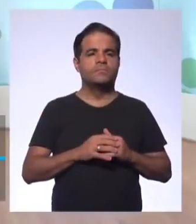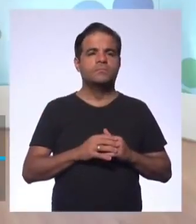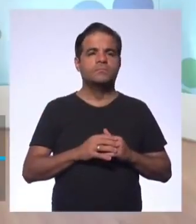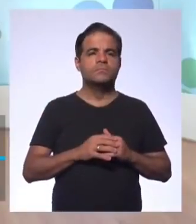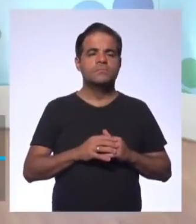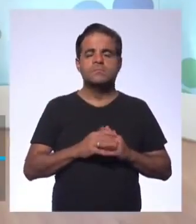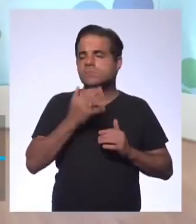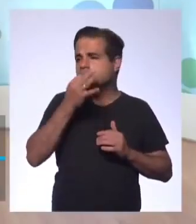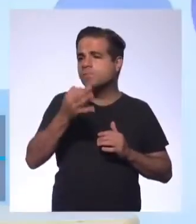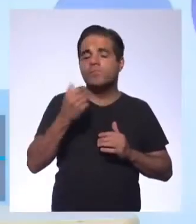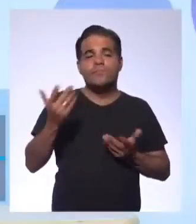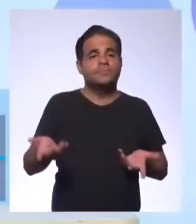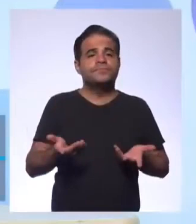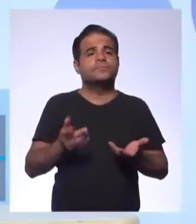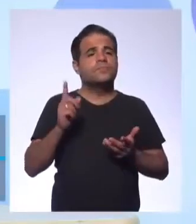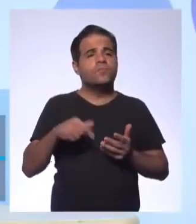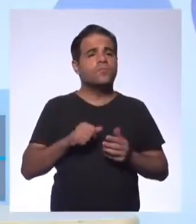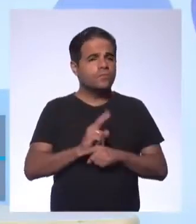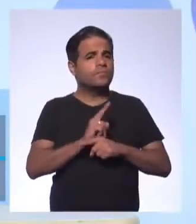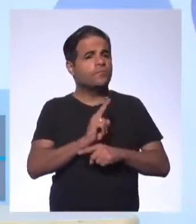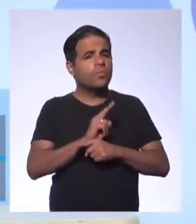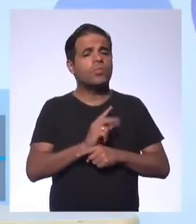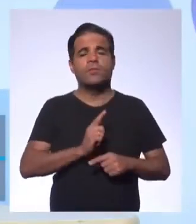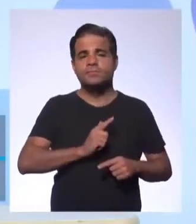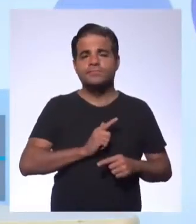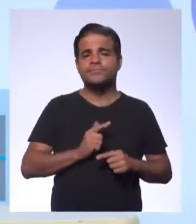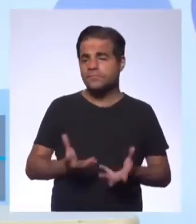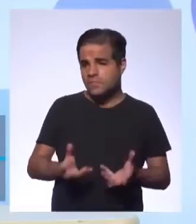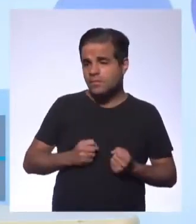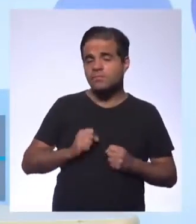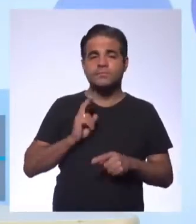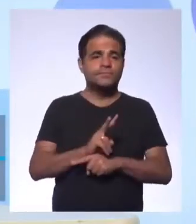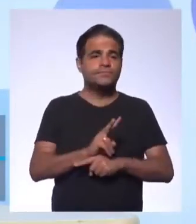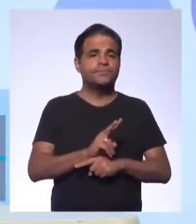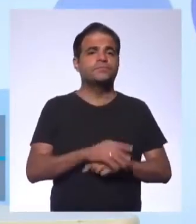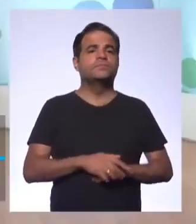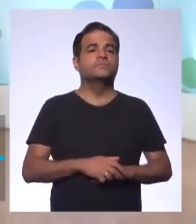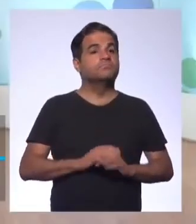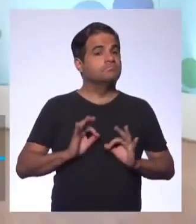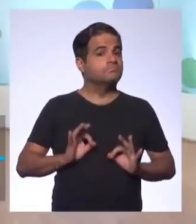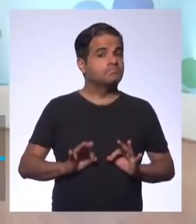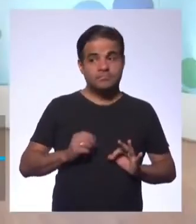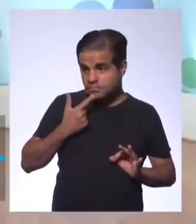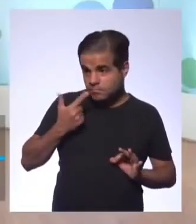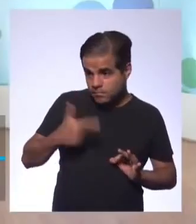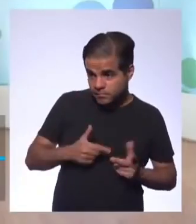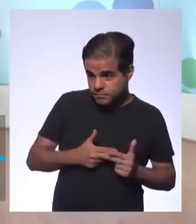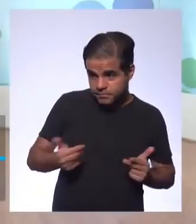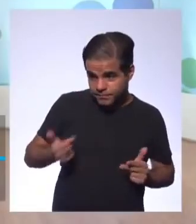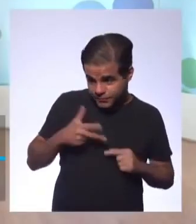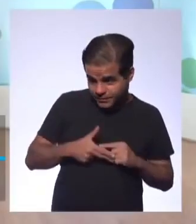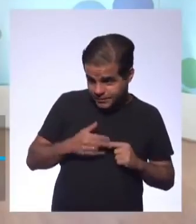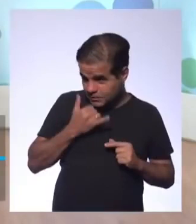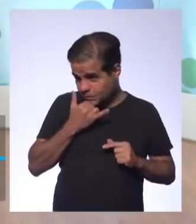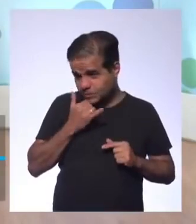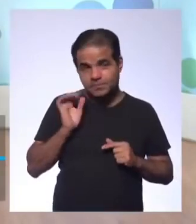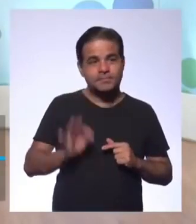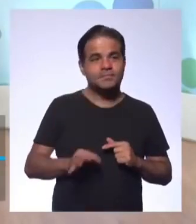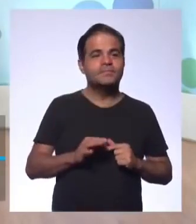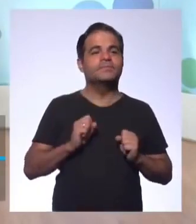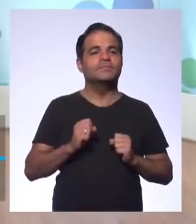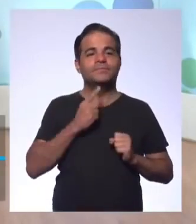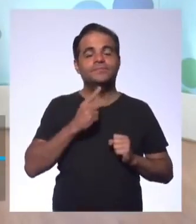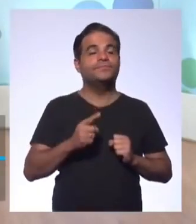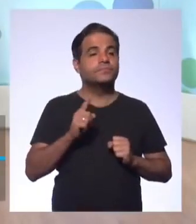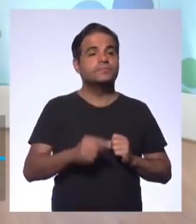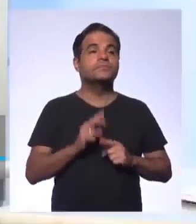acha? Porque eles eram protegidos, né? Exato. Exato. Você ia falar mais alguma coisa? Te cortei? Não, pode falar.